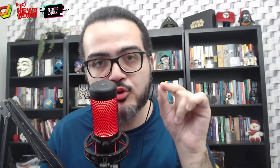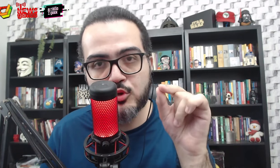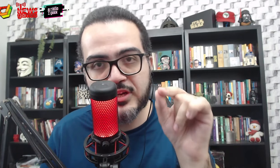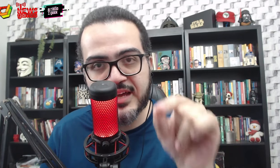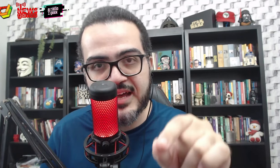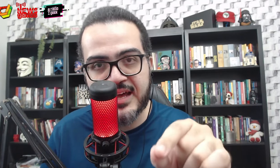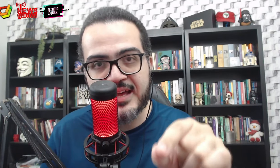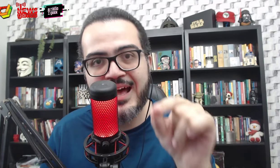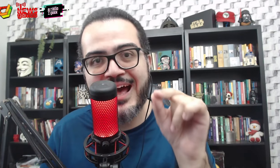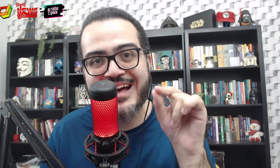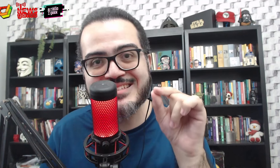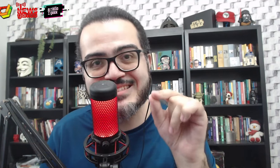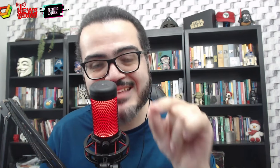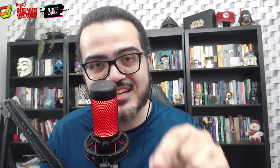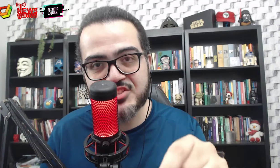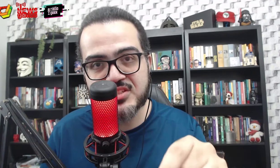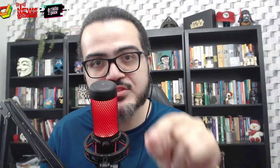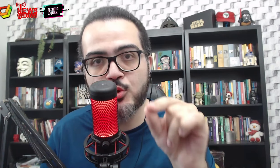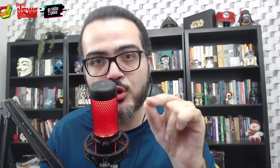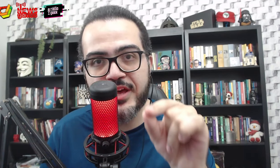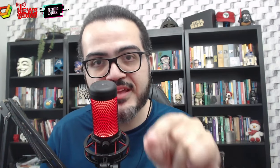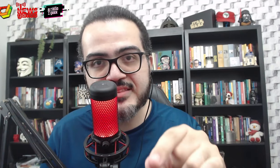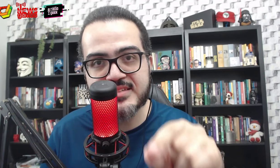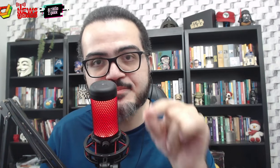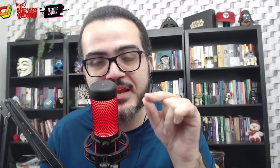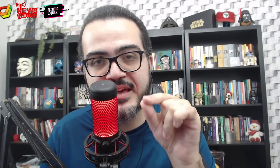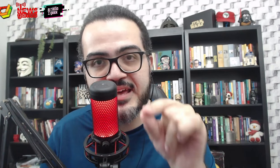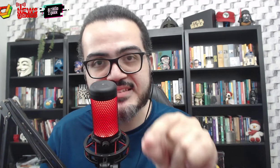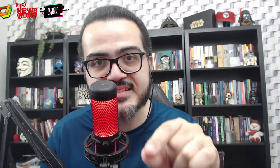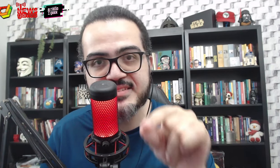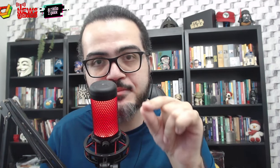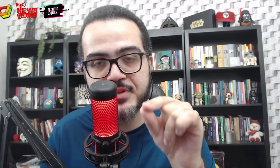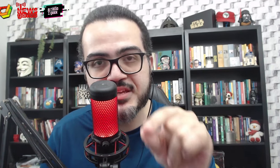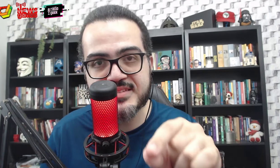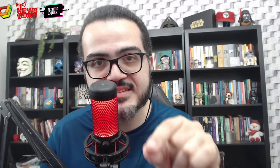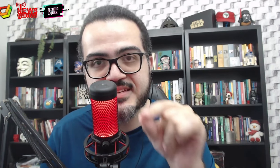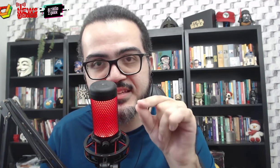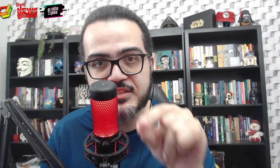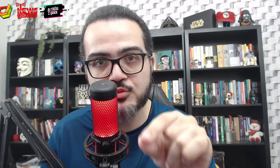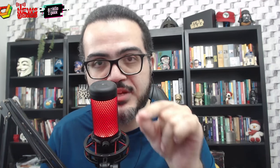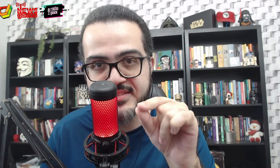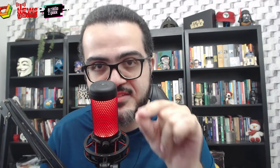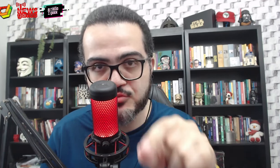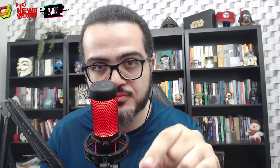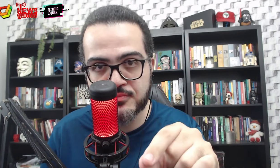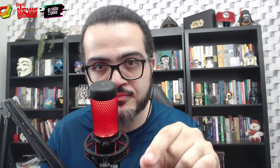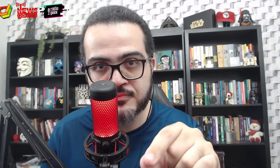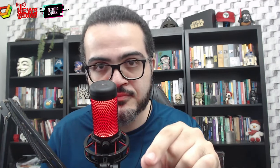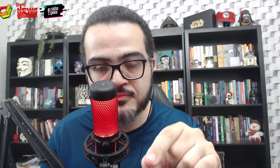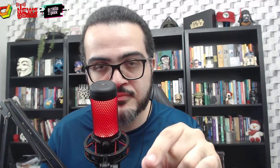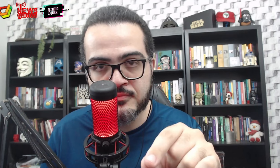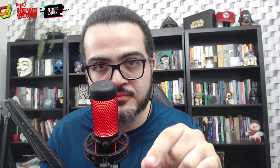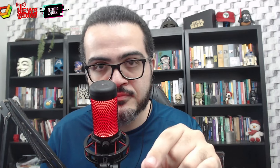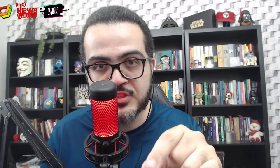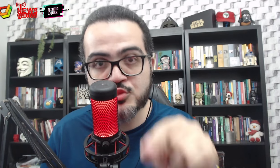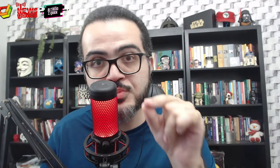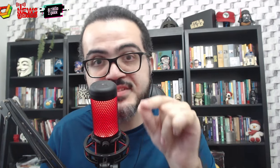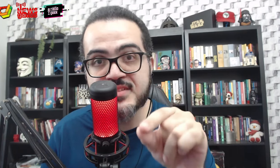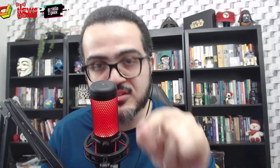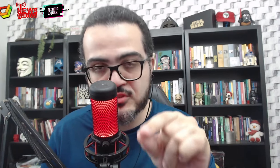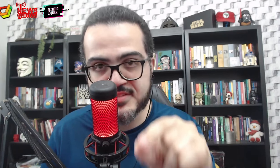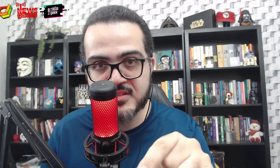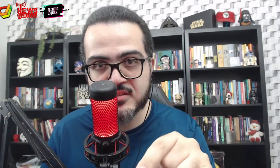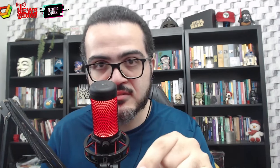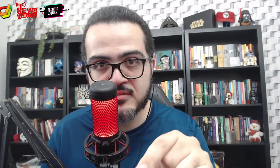em colocar as taxas corretas para essas empresas aqui no Brasil isso